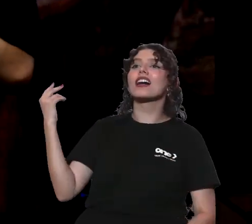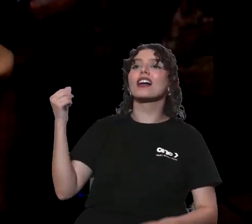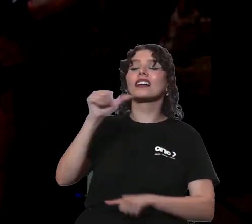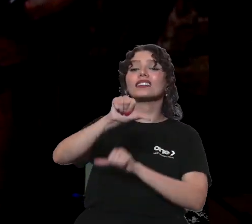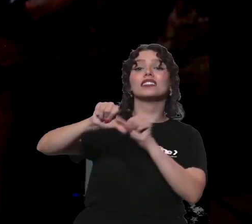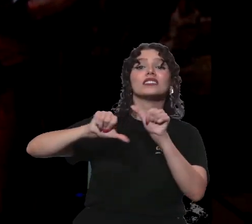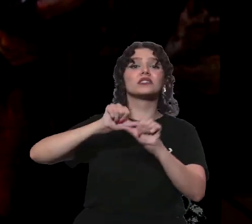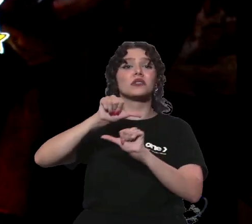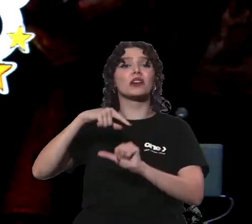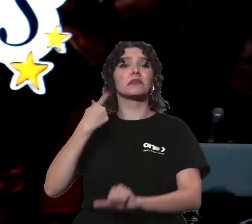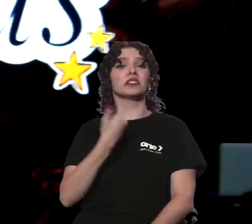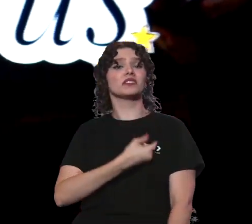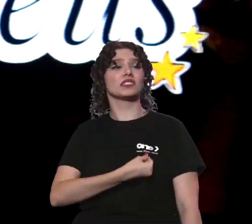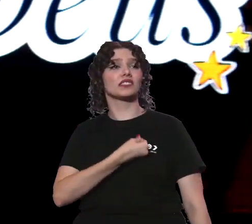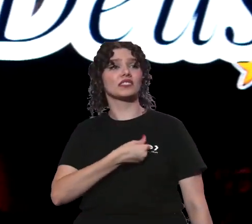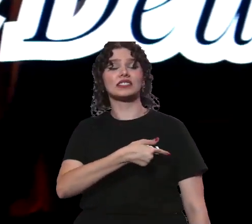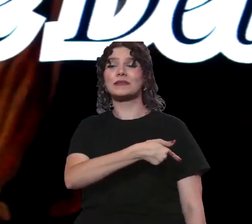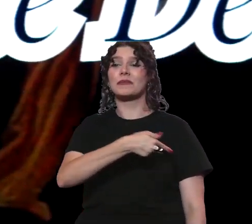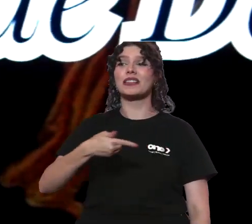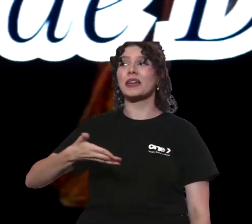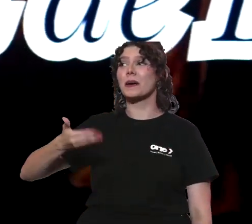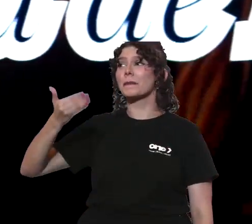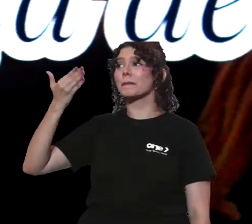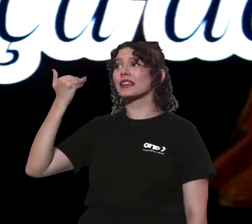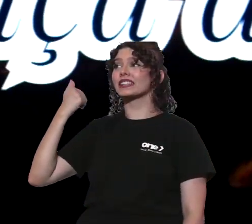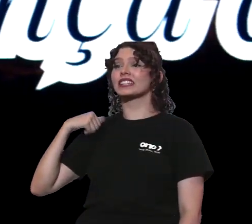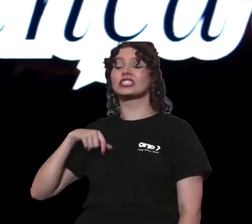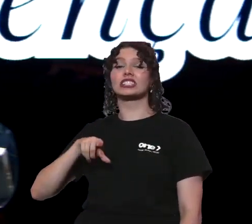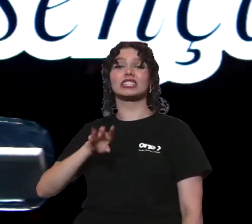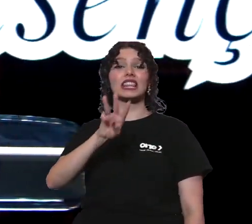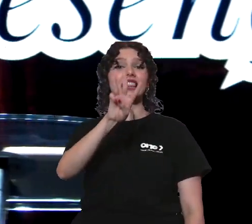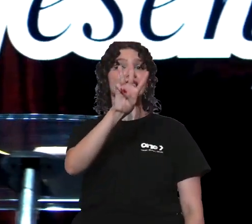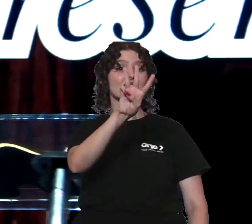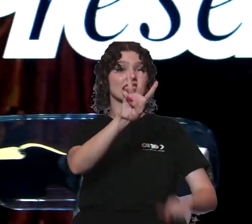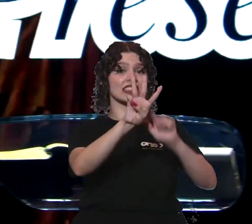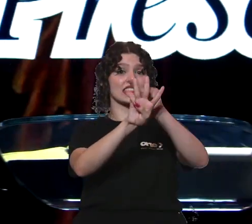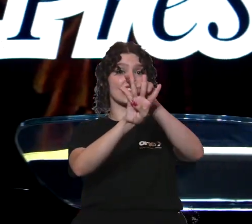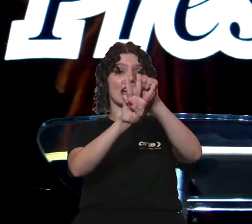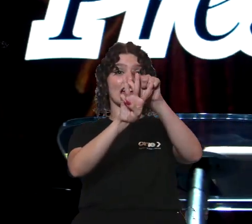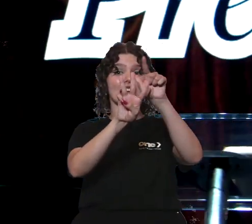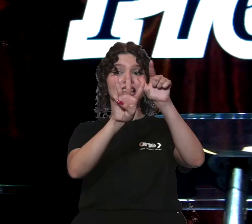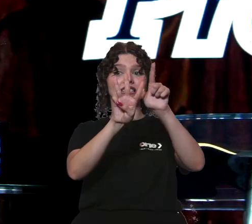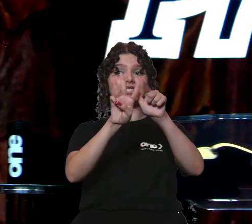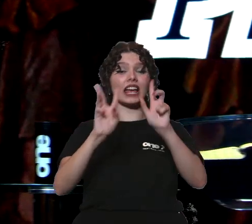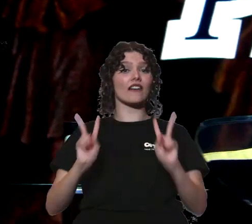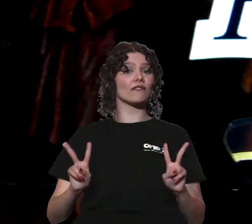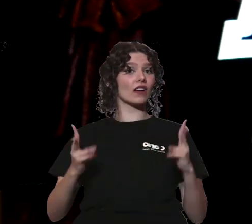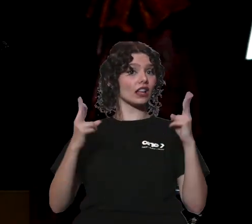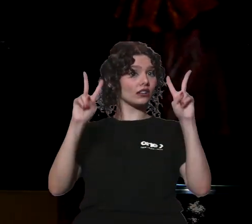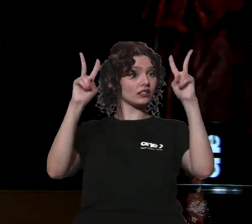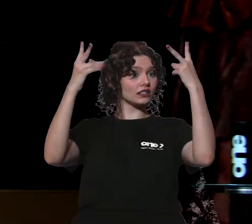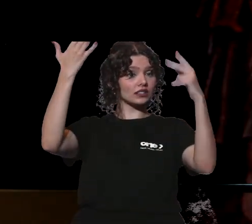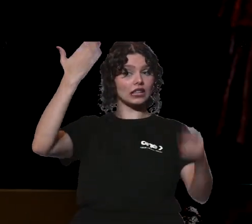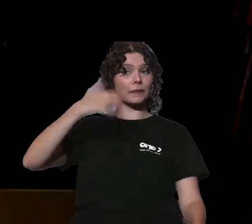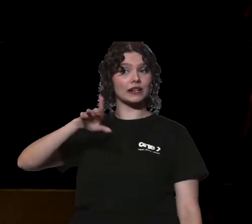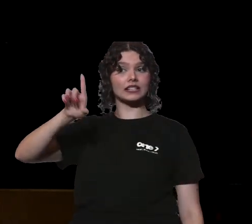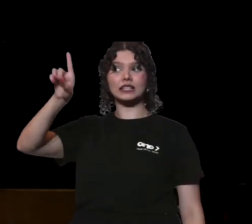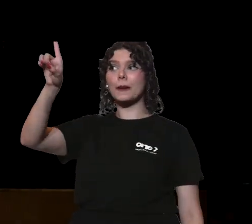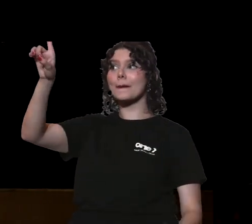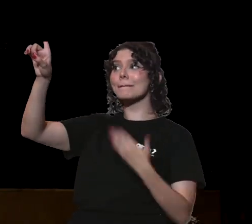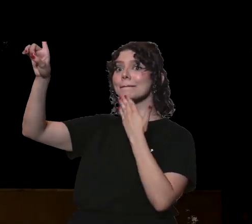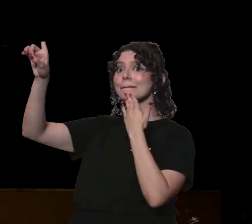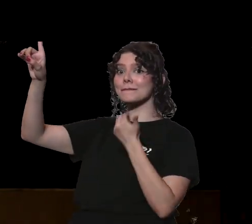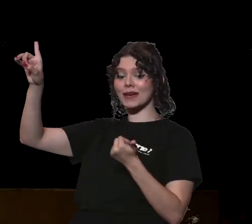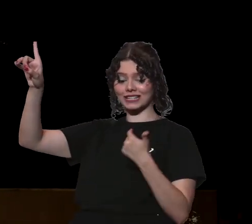vida. E semana passada a gente viu 3 aspectos que a valorização da presença de Deus pede